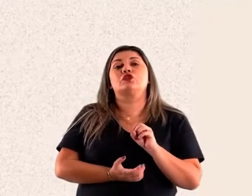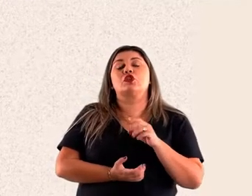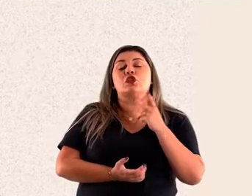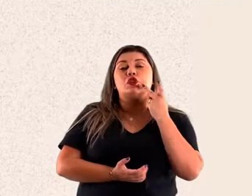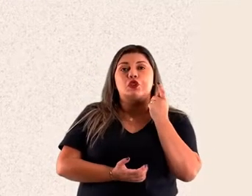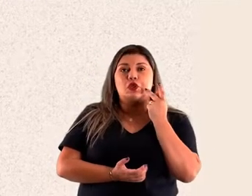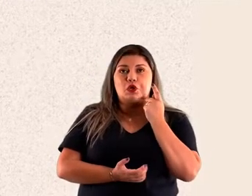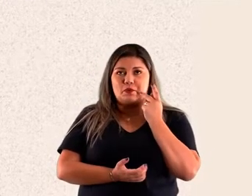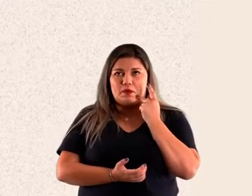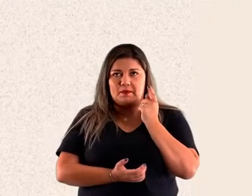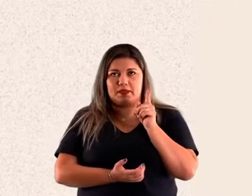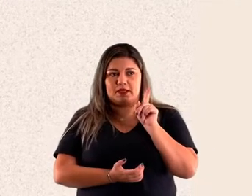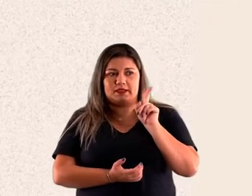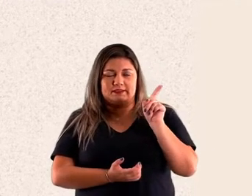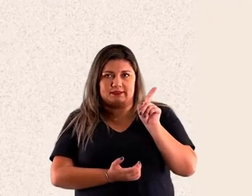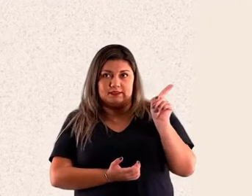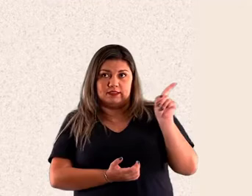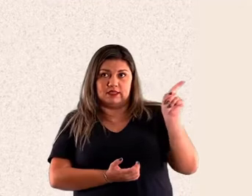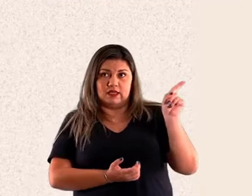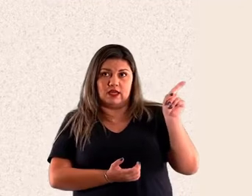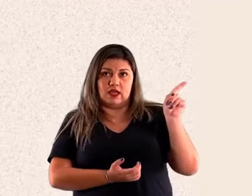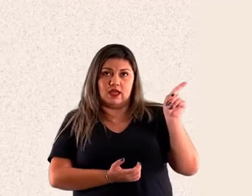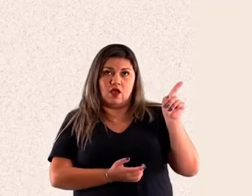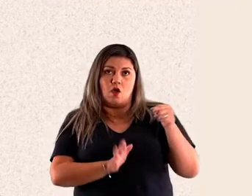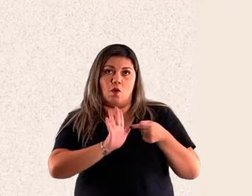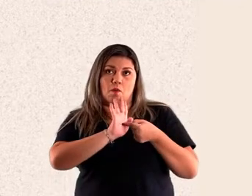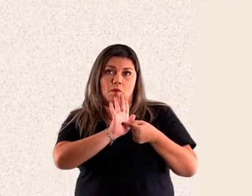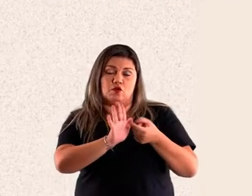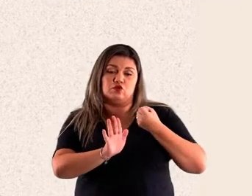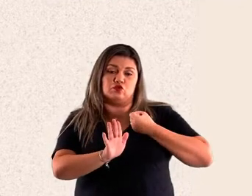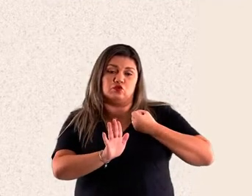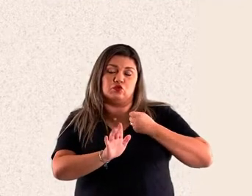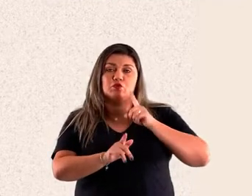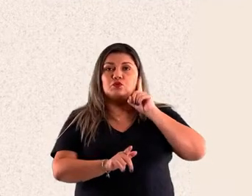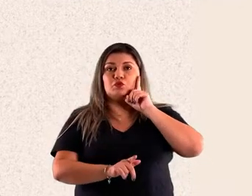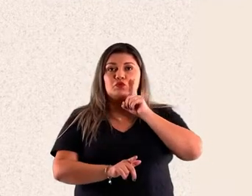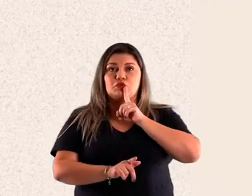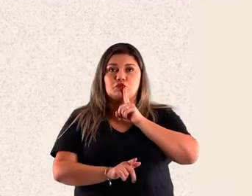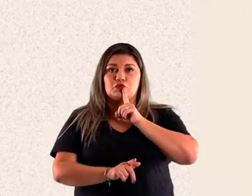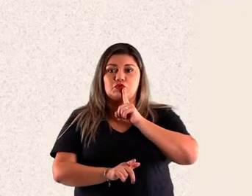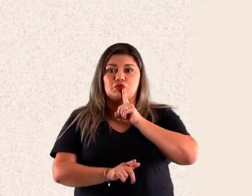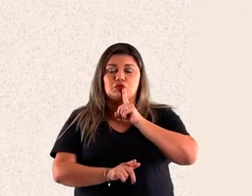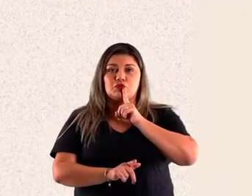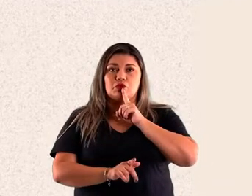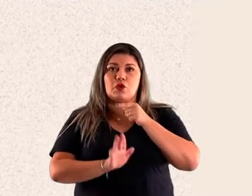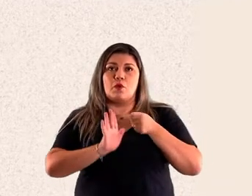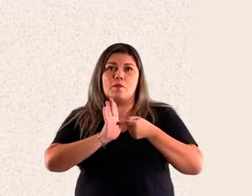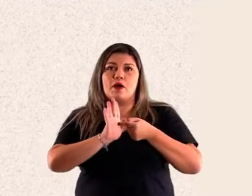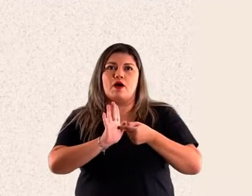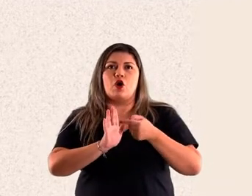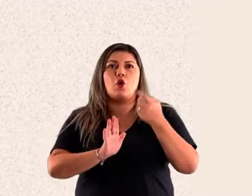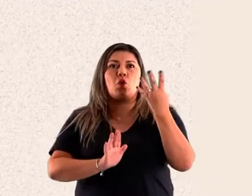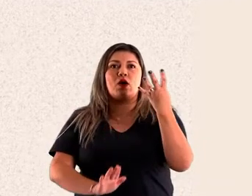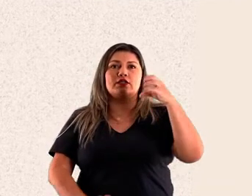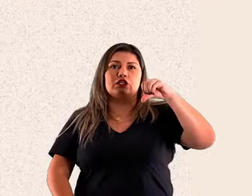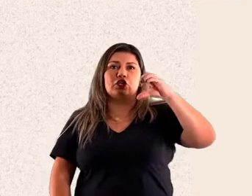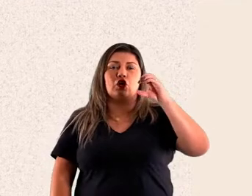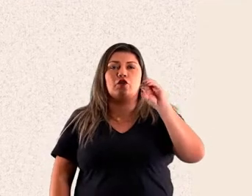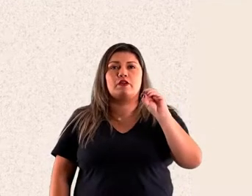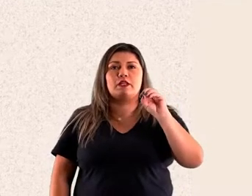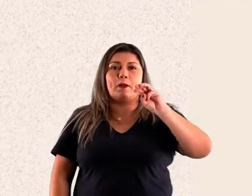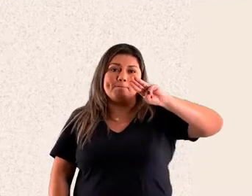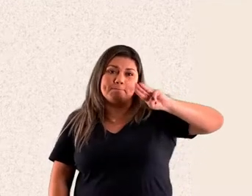Esse é um dado dos Estados Unidos se investe 40 490 milhões por ano para